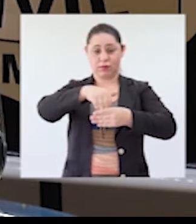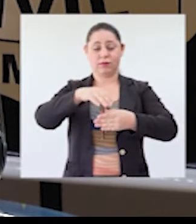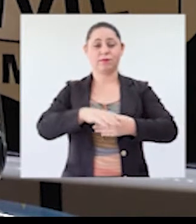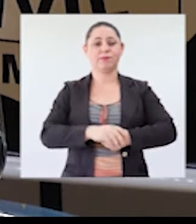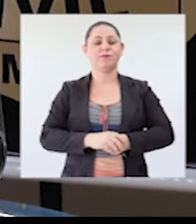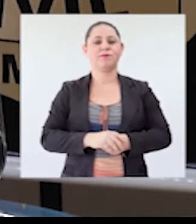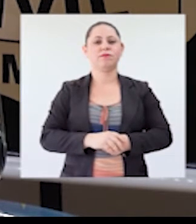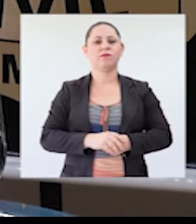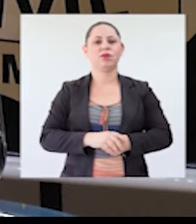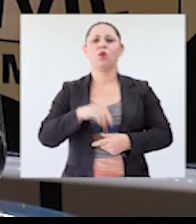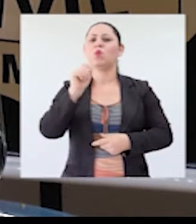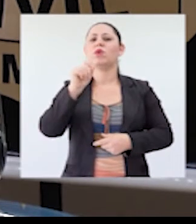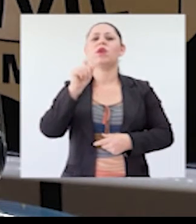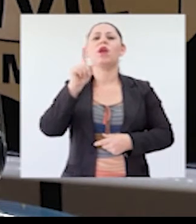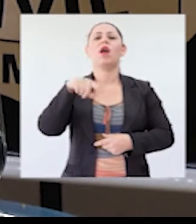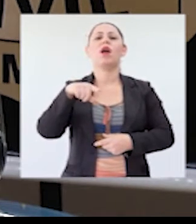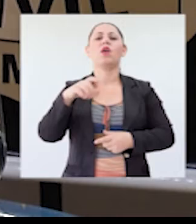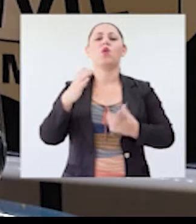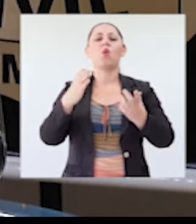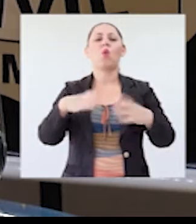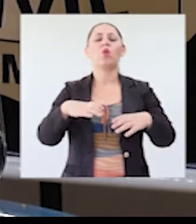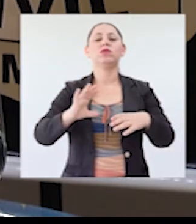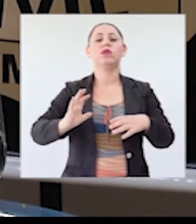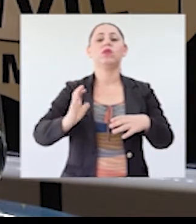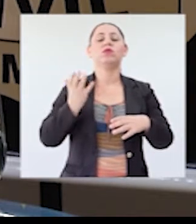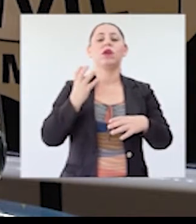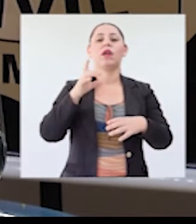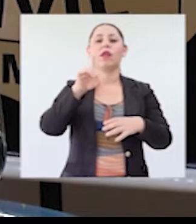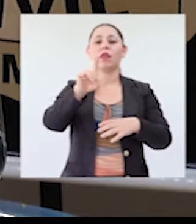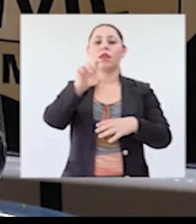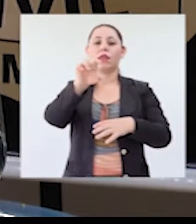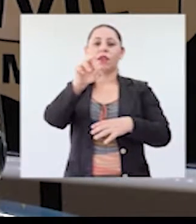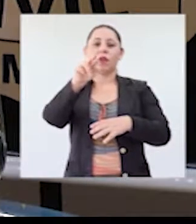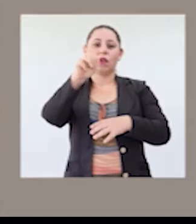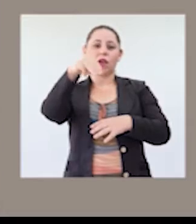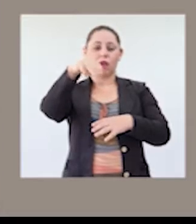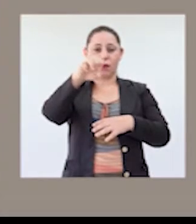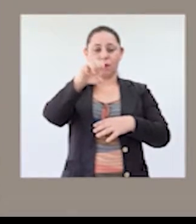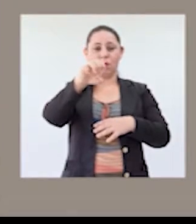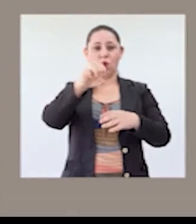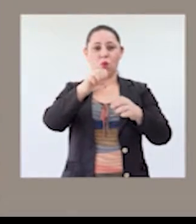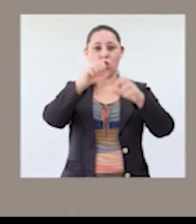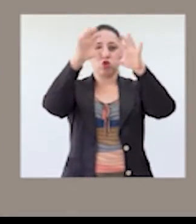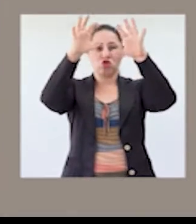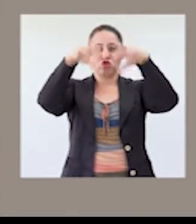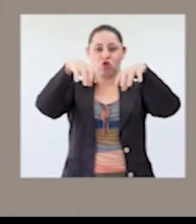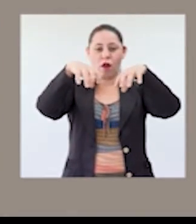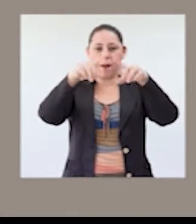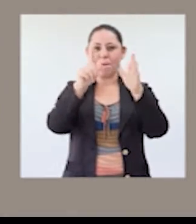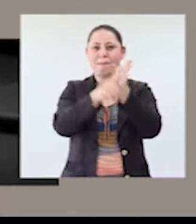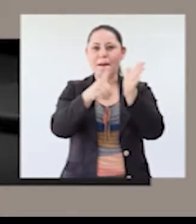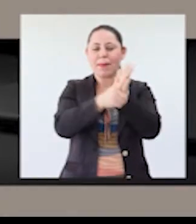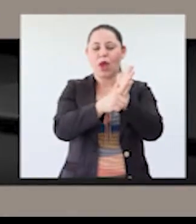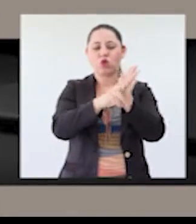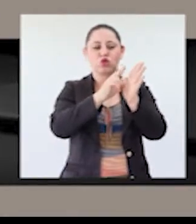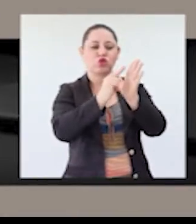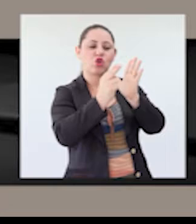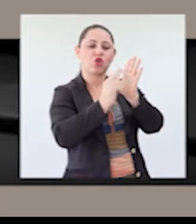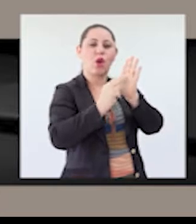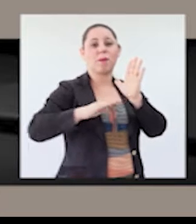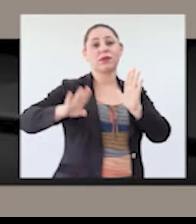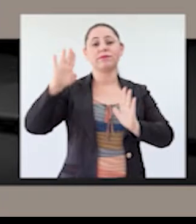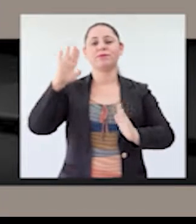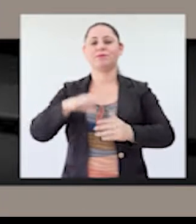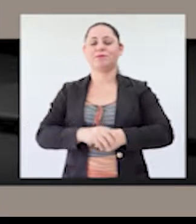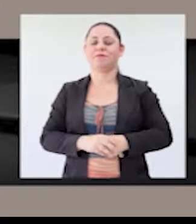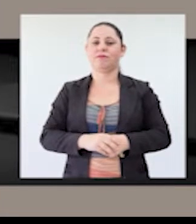doutor. O que é e onde acontece o derrame ou chuva de santinho? Veja bem, a propaganda política no dia da